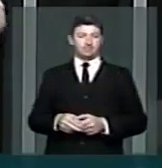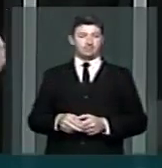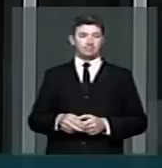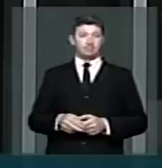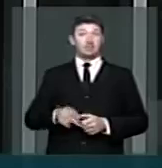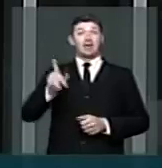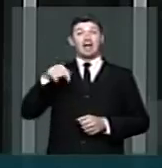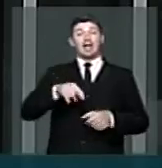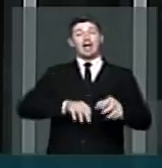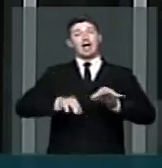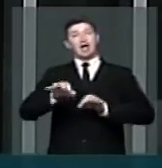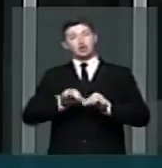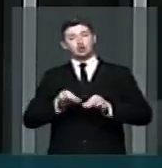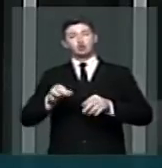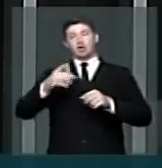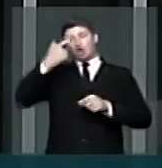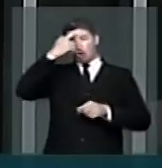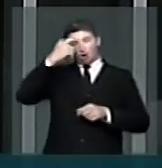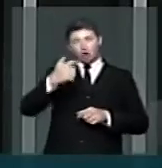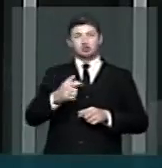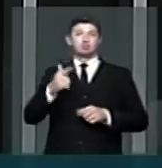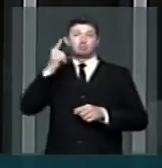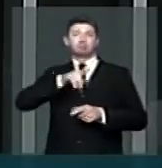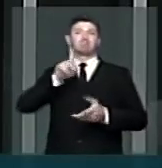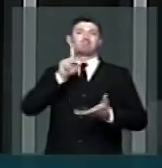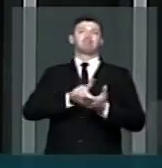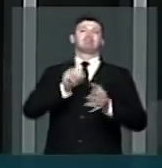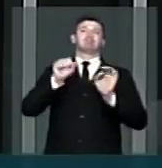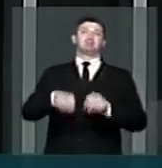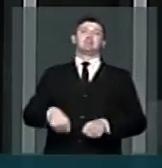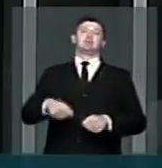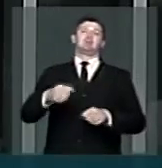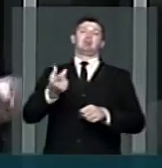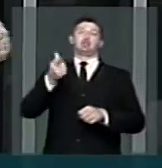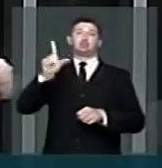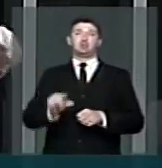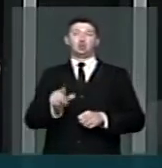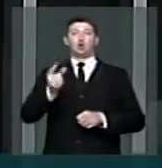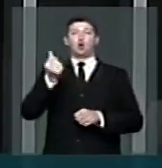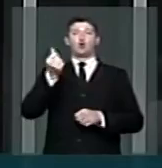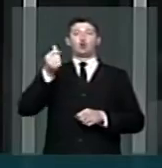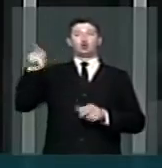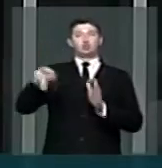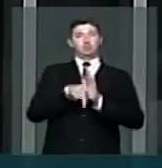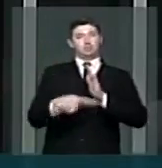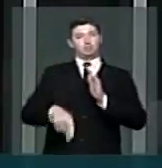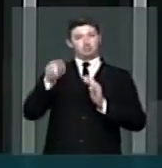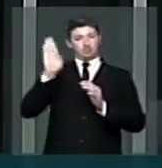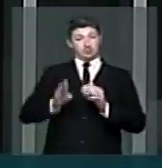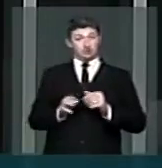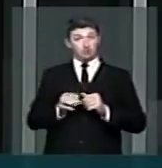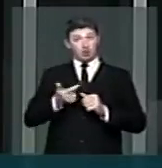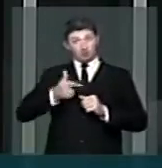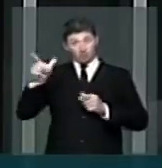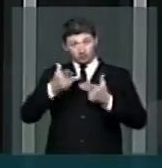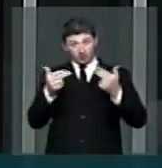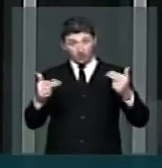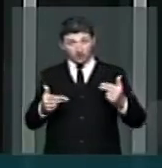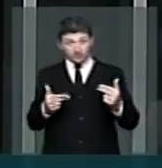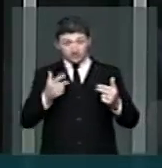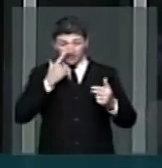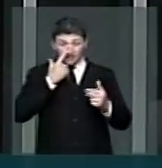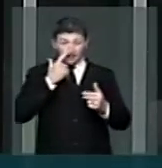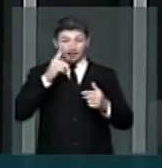infraestrutura e logística para que possa reduzir, sim, o custo Brasil. E a outra forma que você tem de reduzir o custo